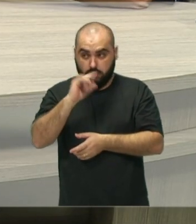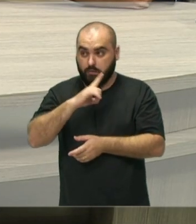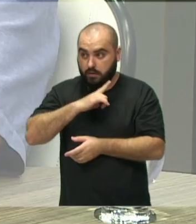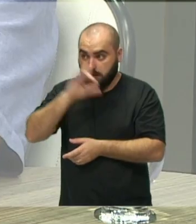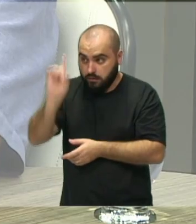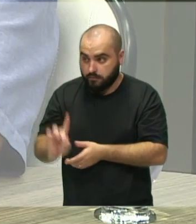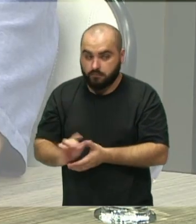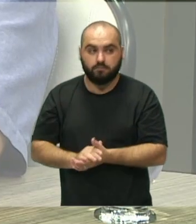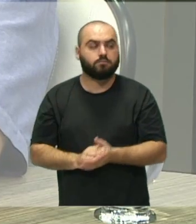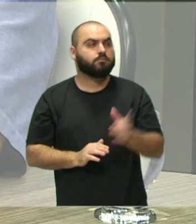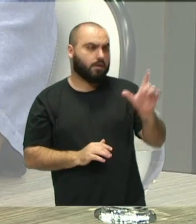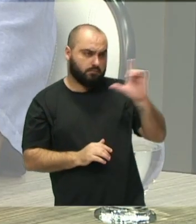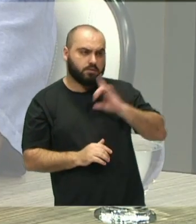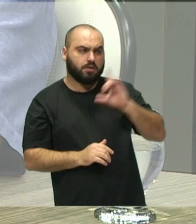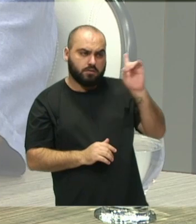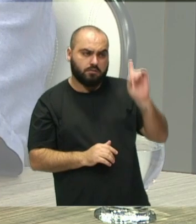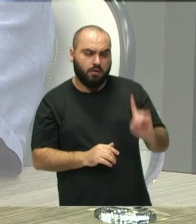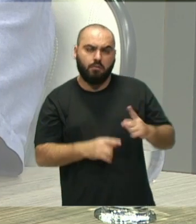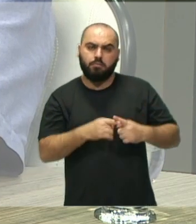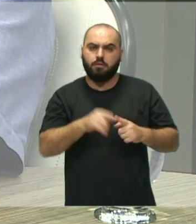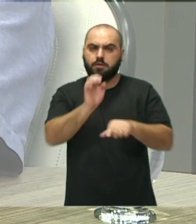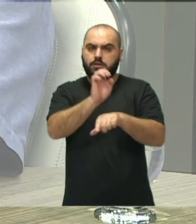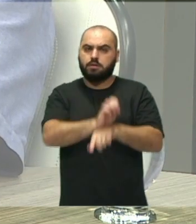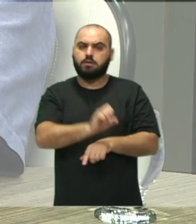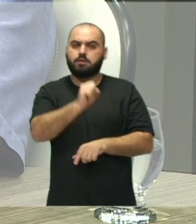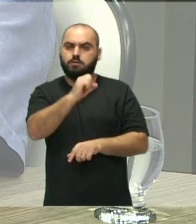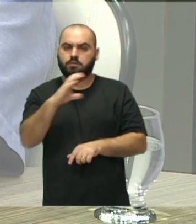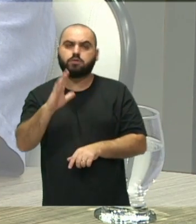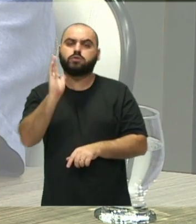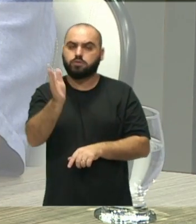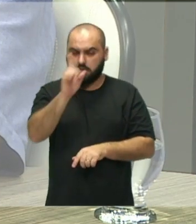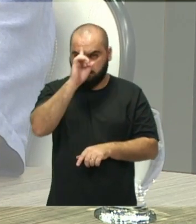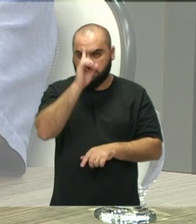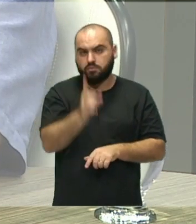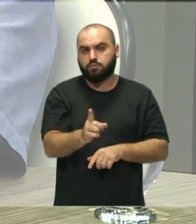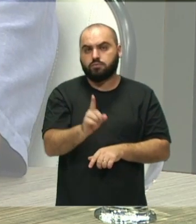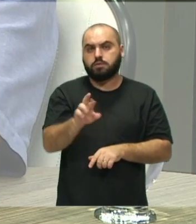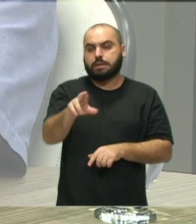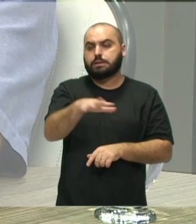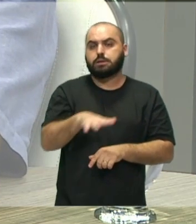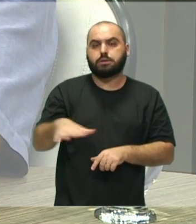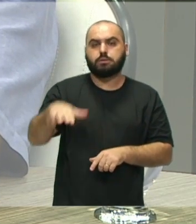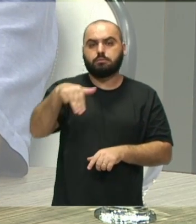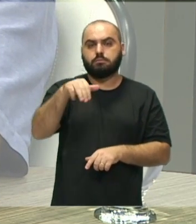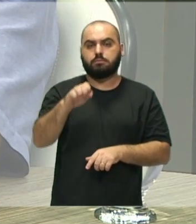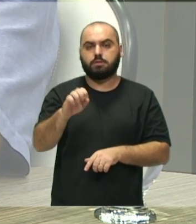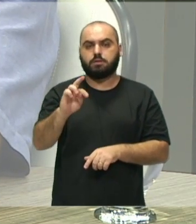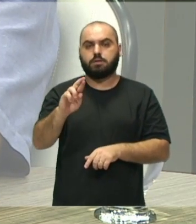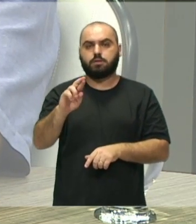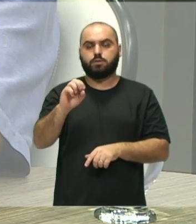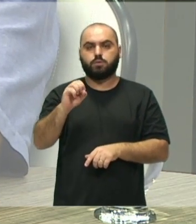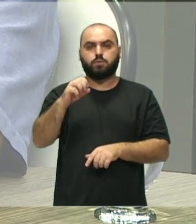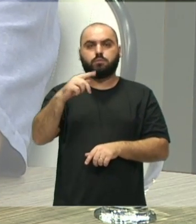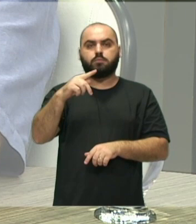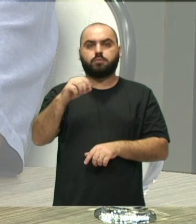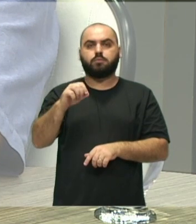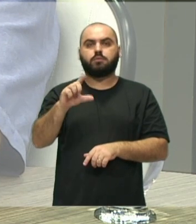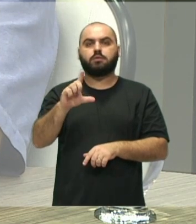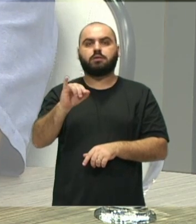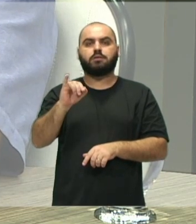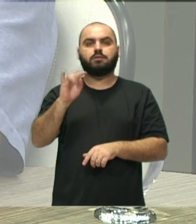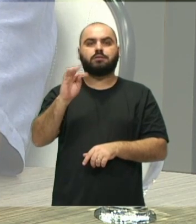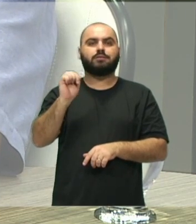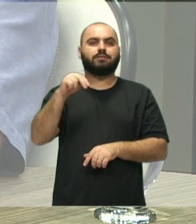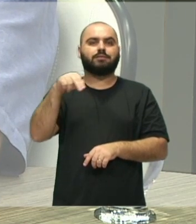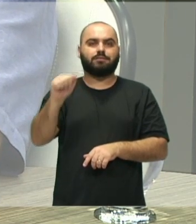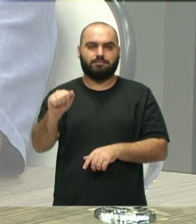realidade, até de direito ela existe, porque o Estado de Santa Catarina já instituiu a região metropolitana da Foz do Rio Itajaí. E é